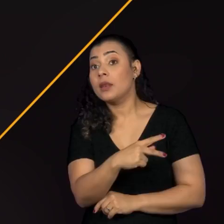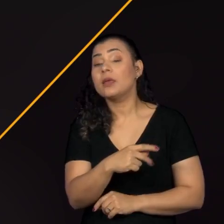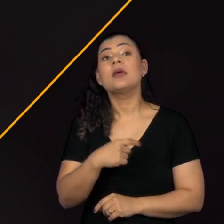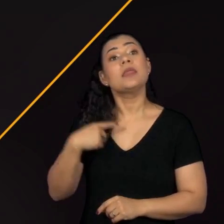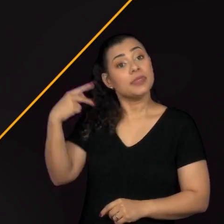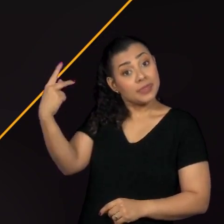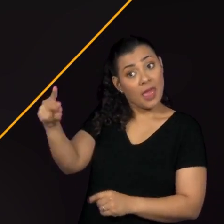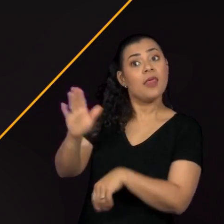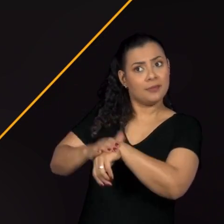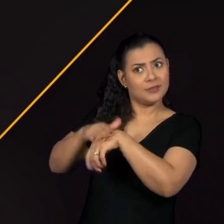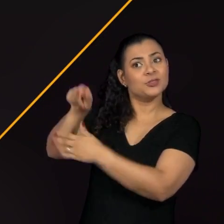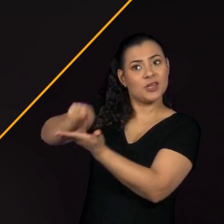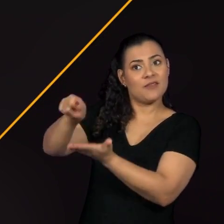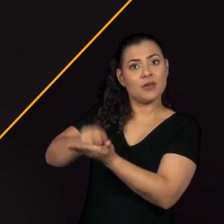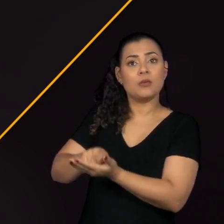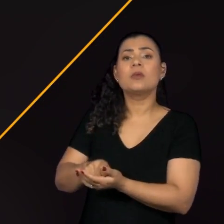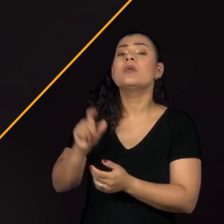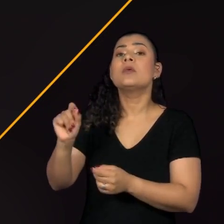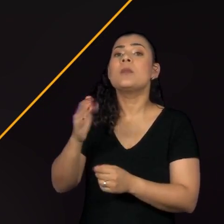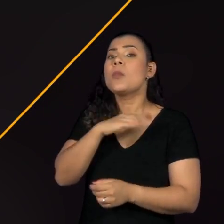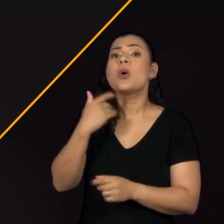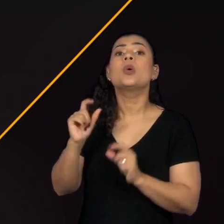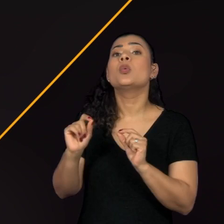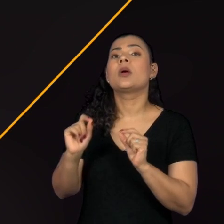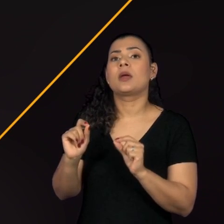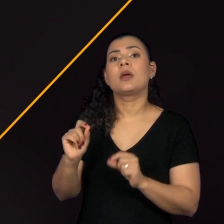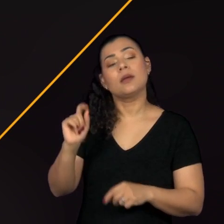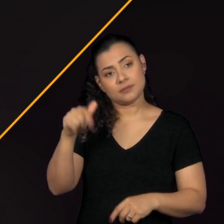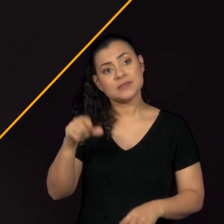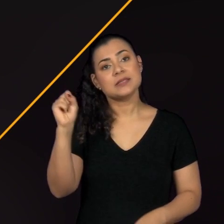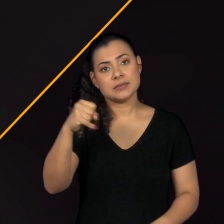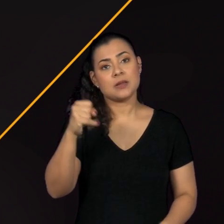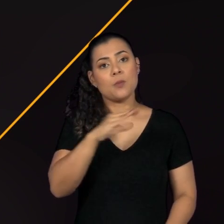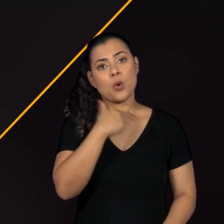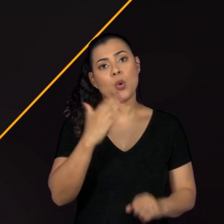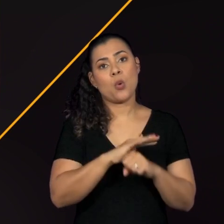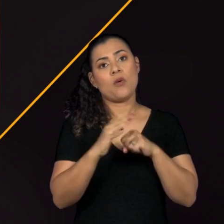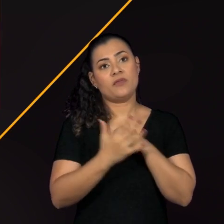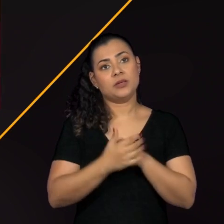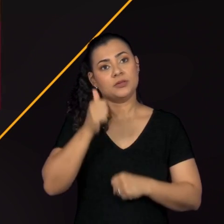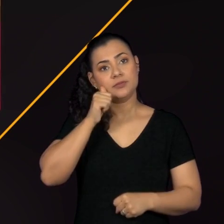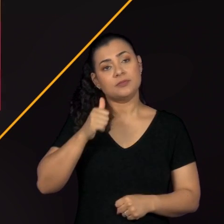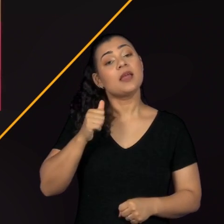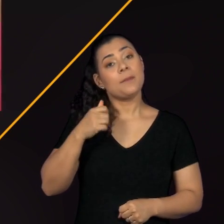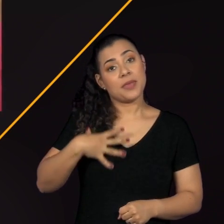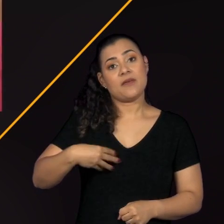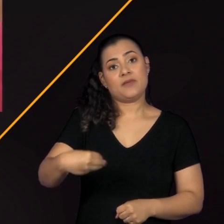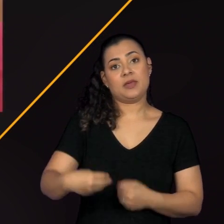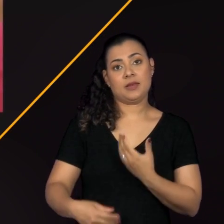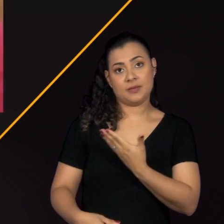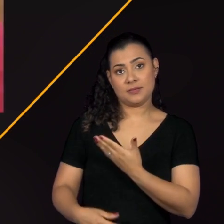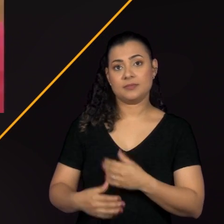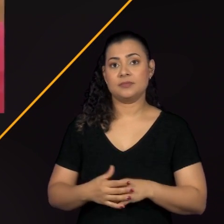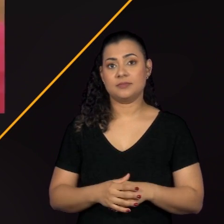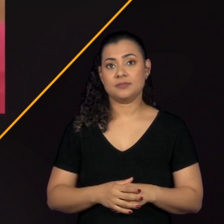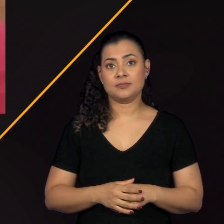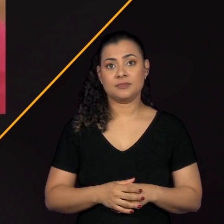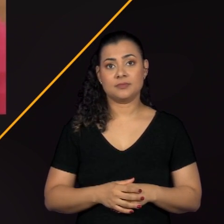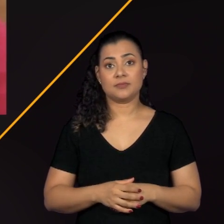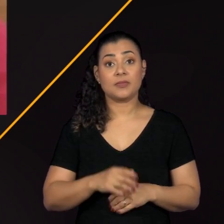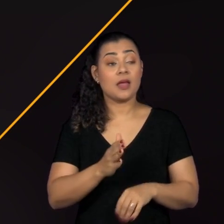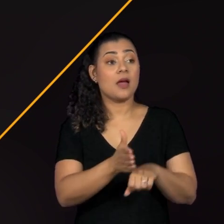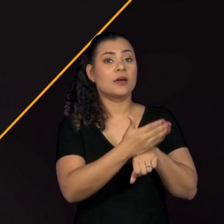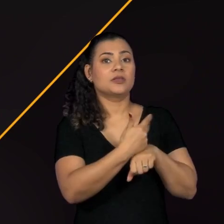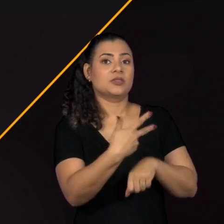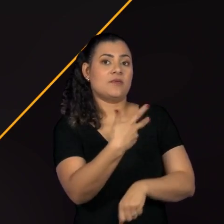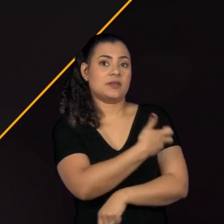Dele. Dele. E ela morreu de Covid? Sim, ela foi vítima de Covid. Antes ou depois da vacina? Antes da